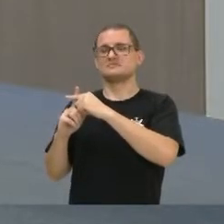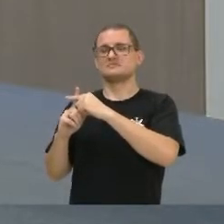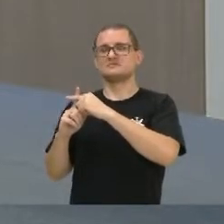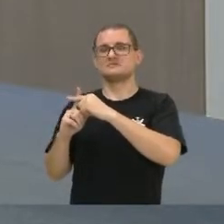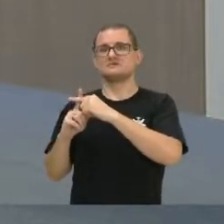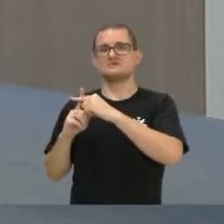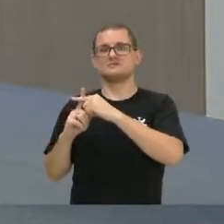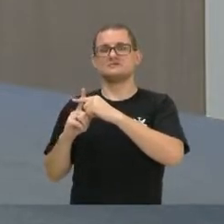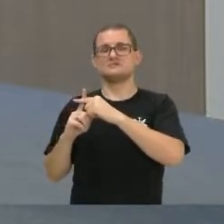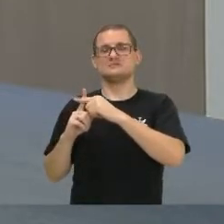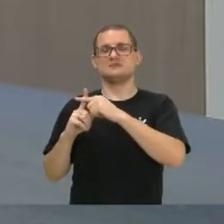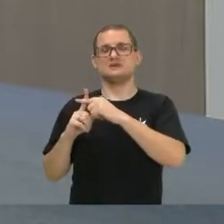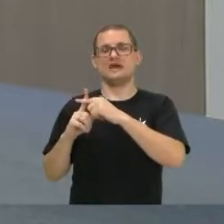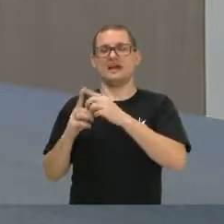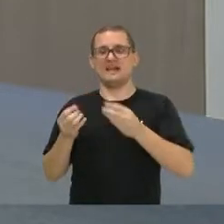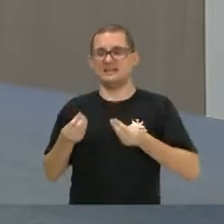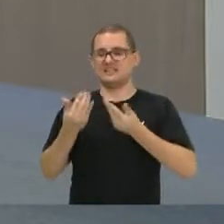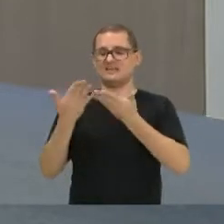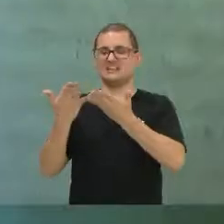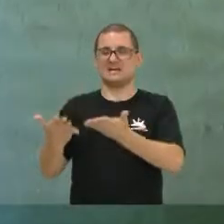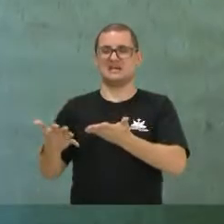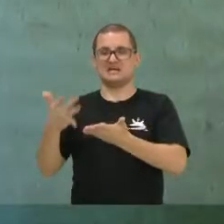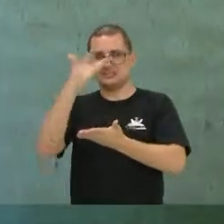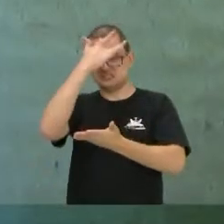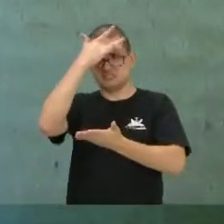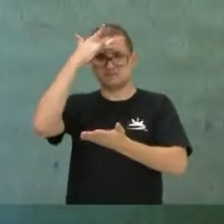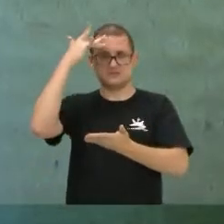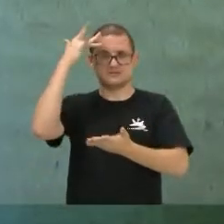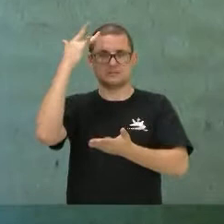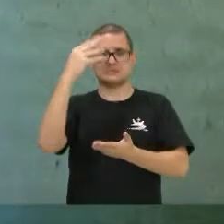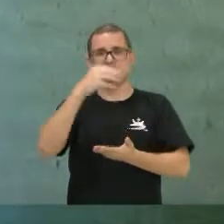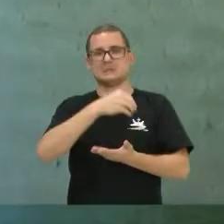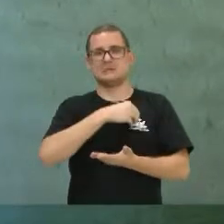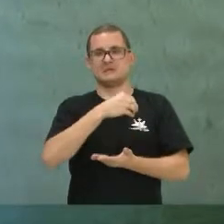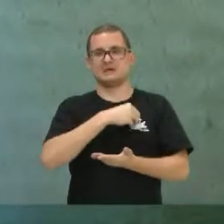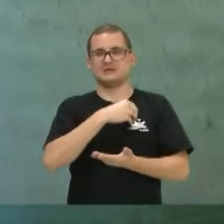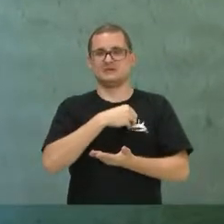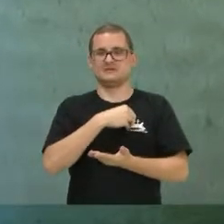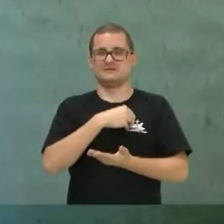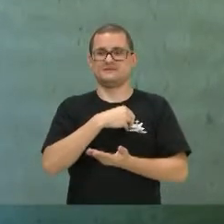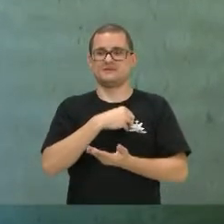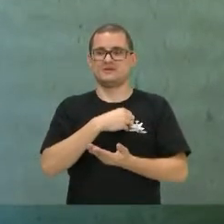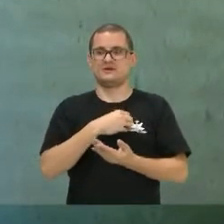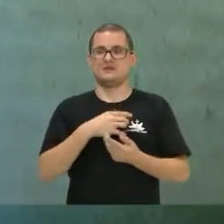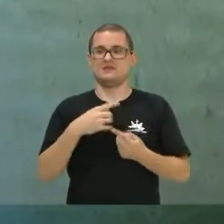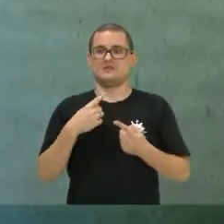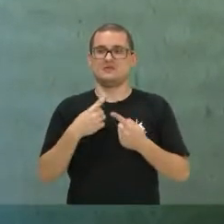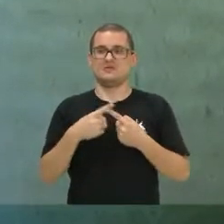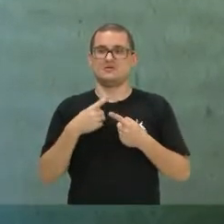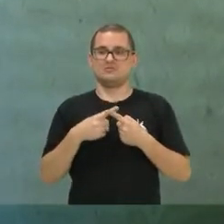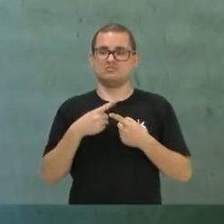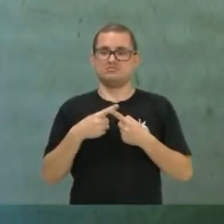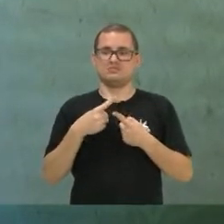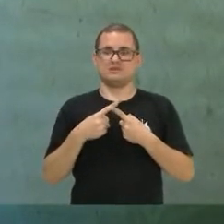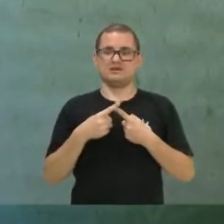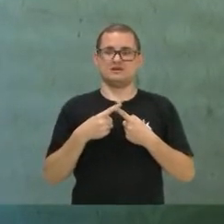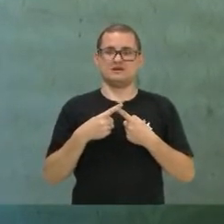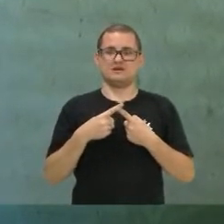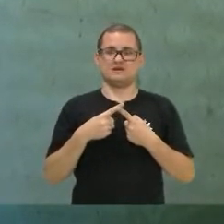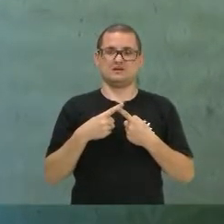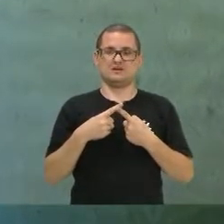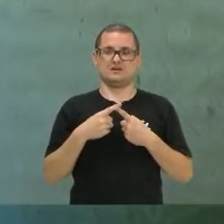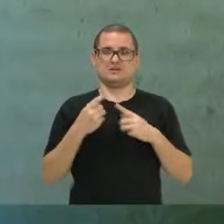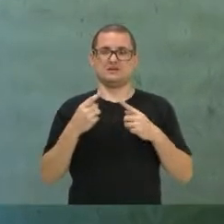pagãos ah pois ele foi entregue às nações aos pagãos literalmente